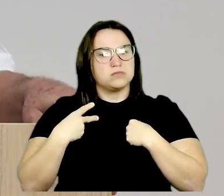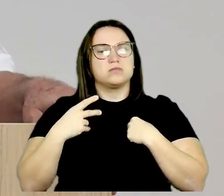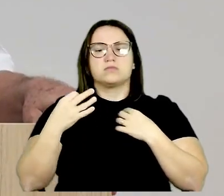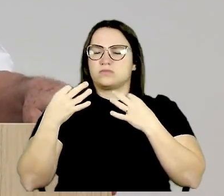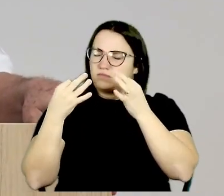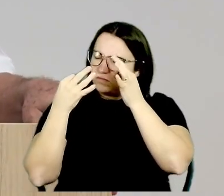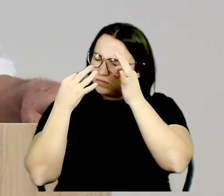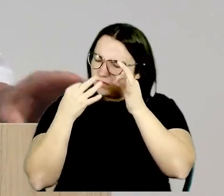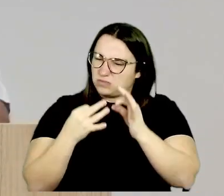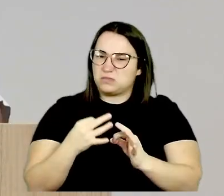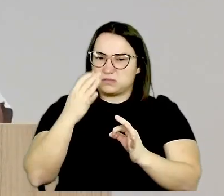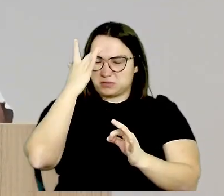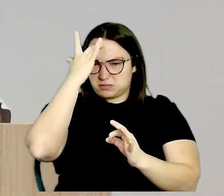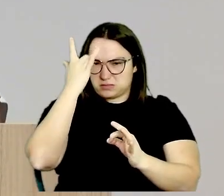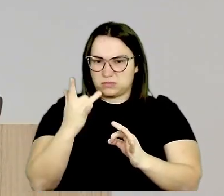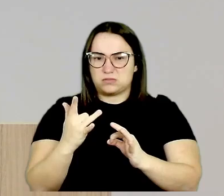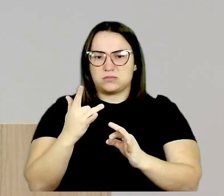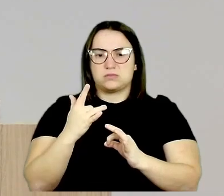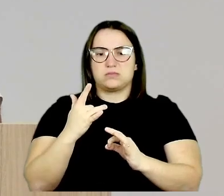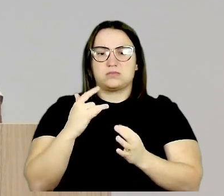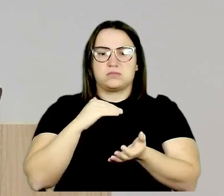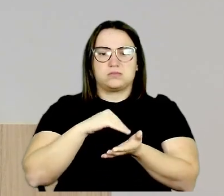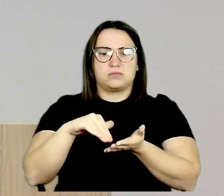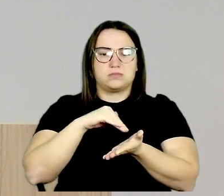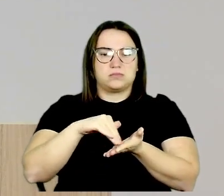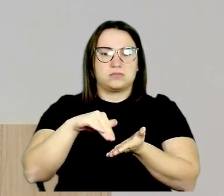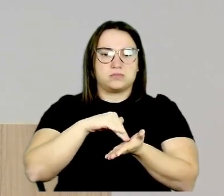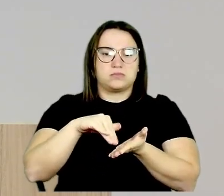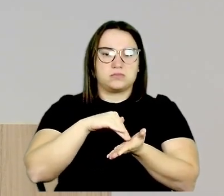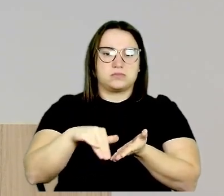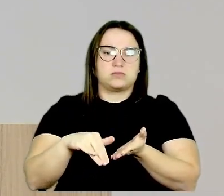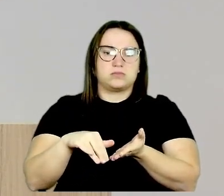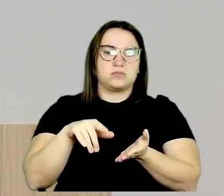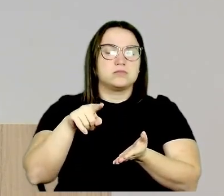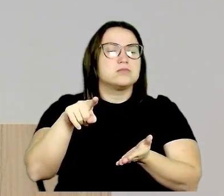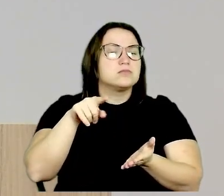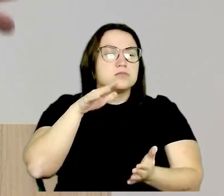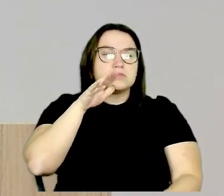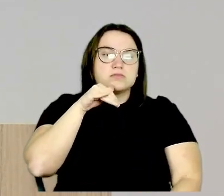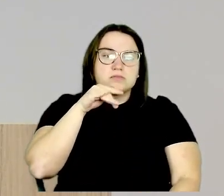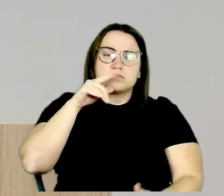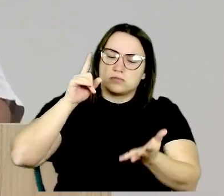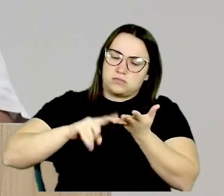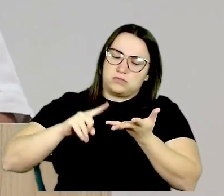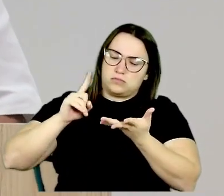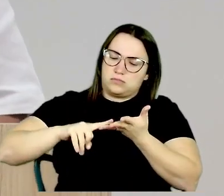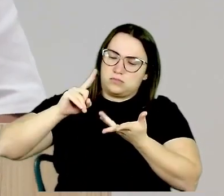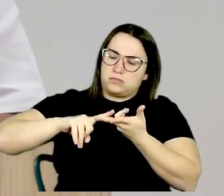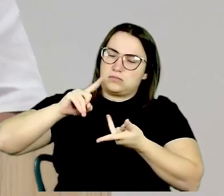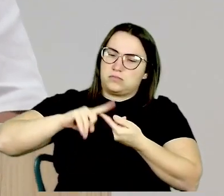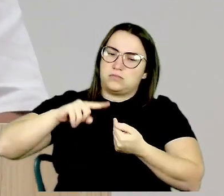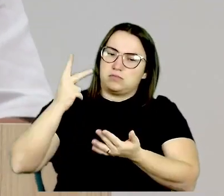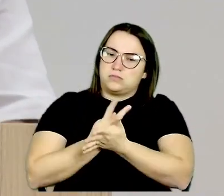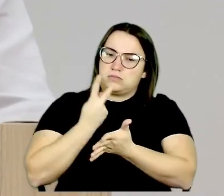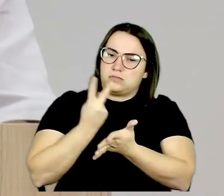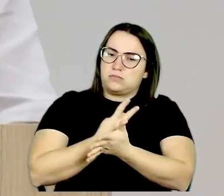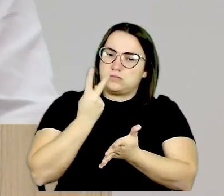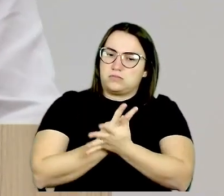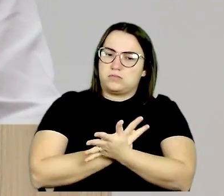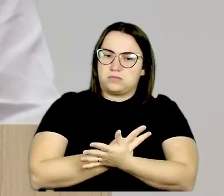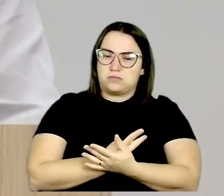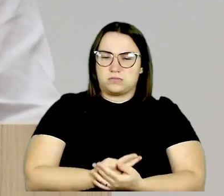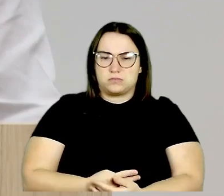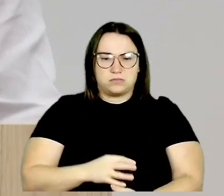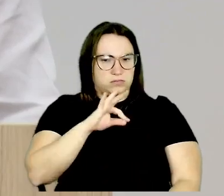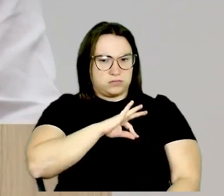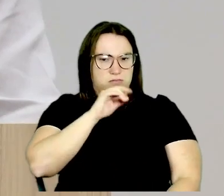absoluta, amanhã eu vou no secretário e falo, meu amigo, o teu funcionário está agindo assim, assim e assado. Prefeito não